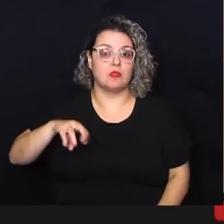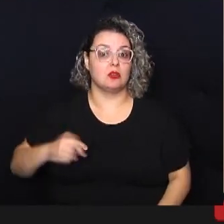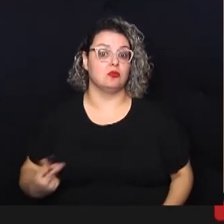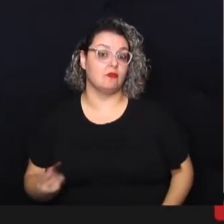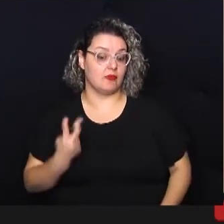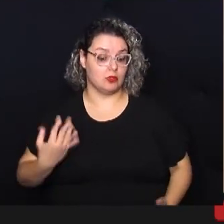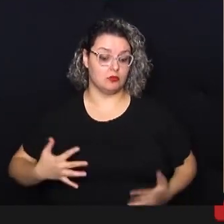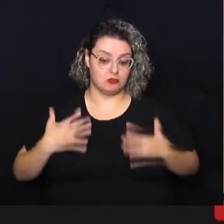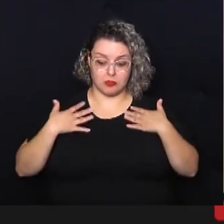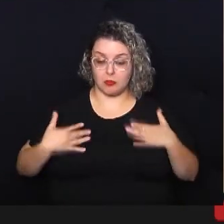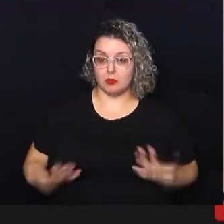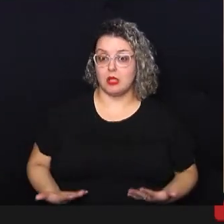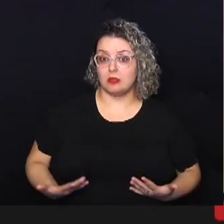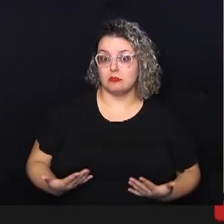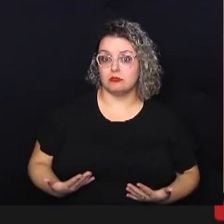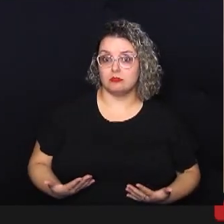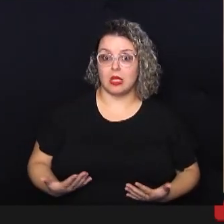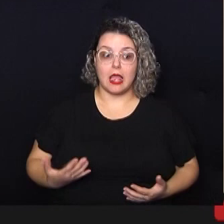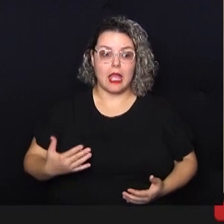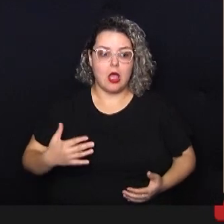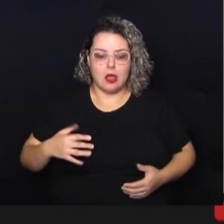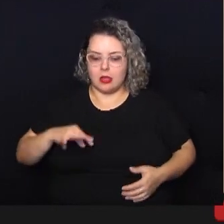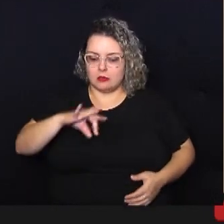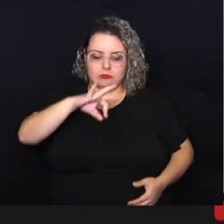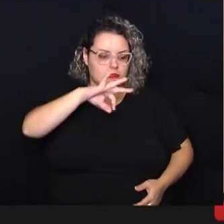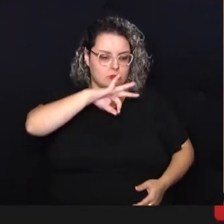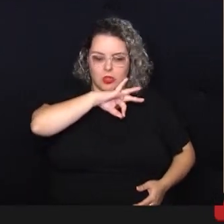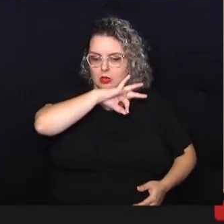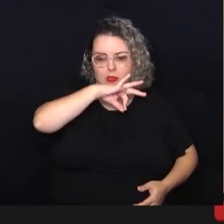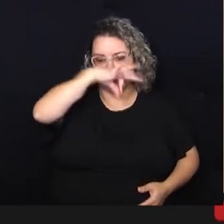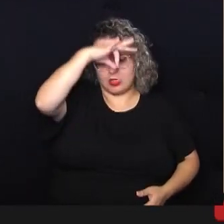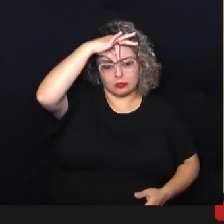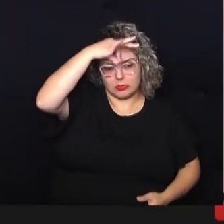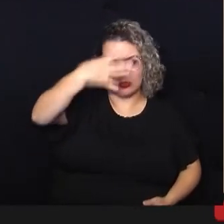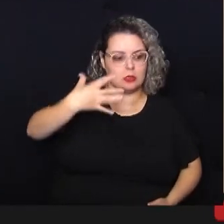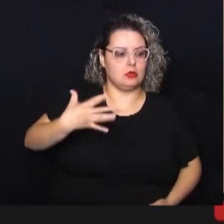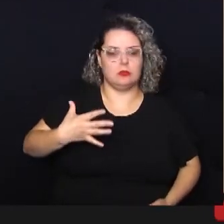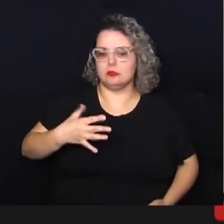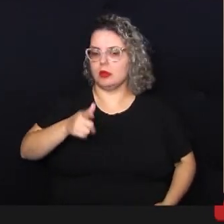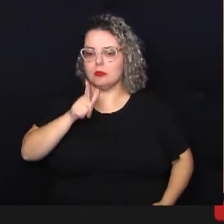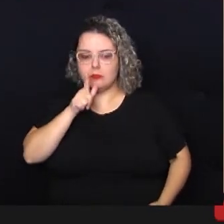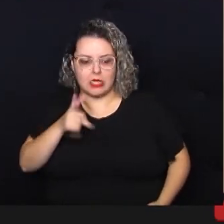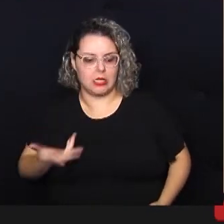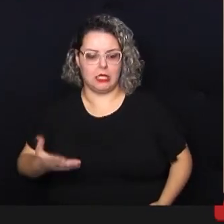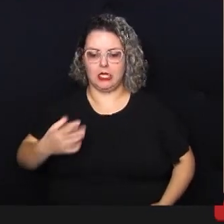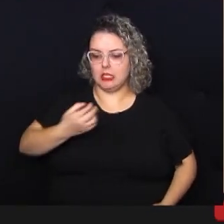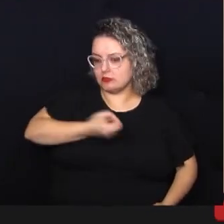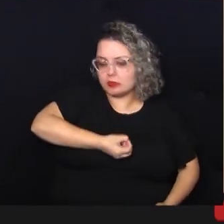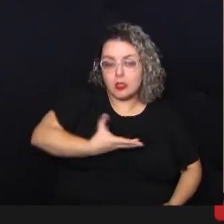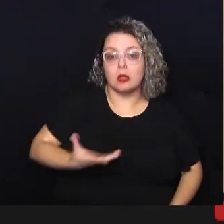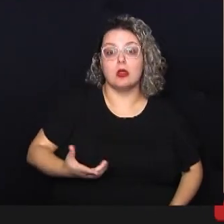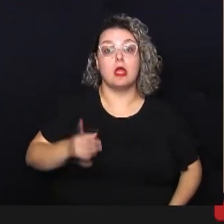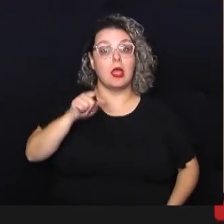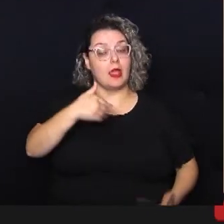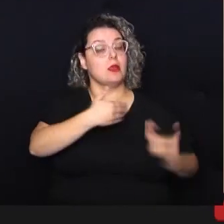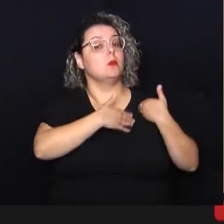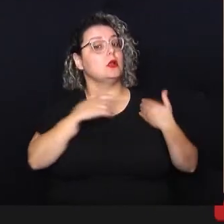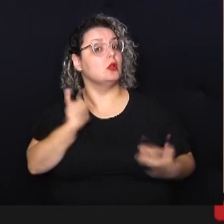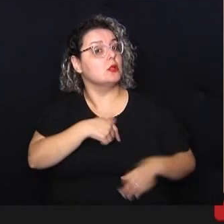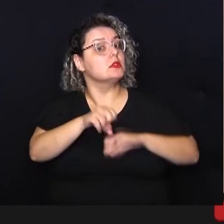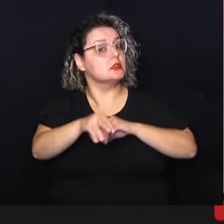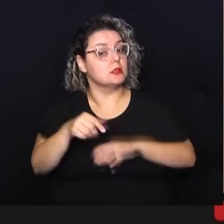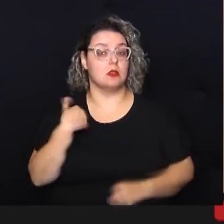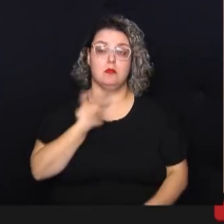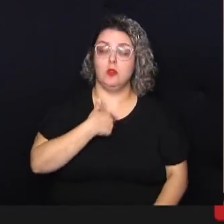íntimas. A gente não teve isso. Então, é desafiador para nós ensinar isso para os nossos filhos. E muito porque a